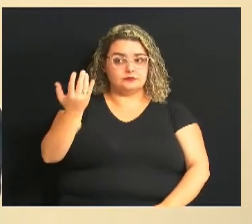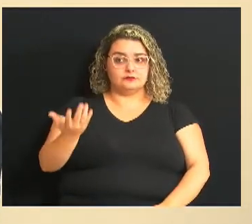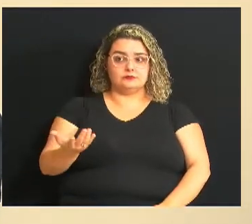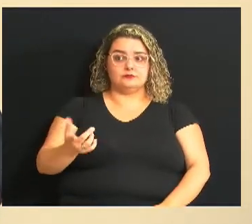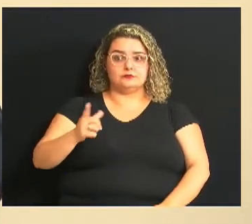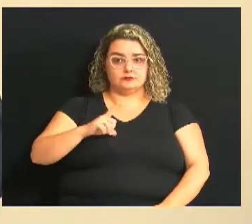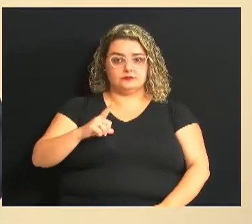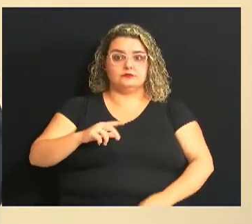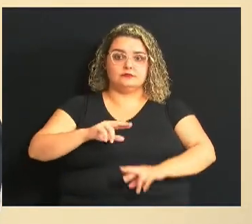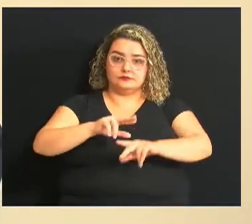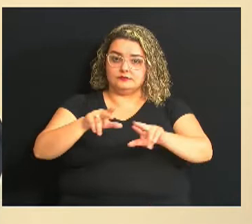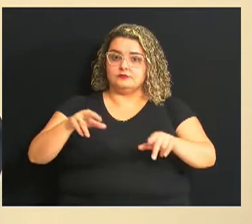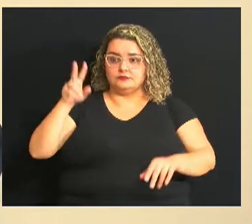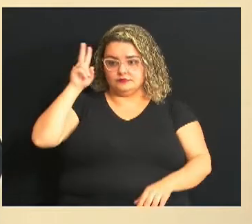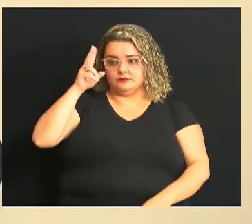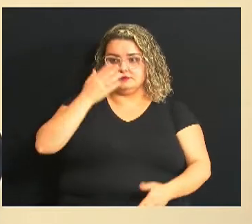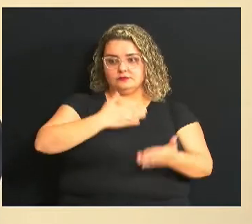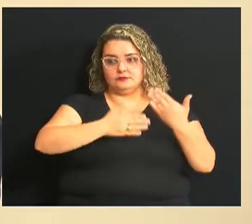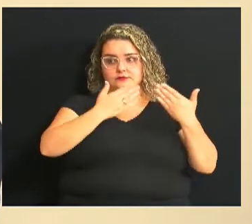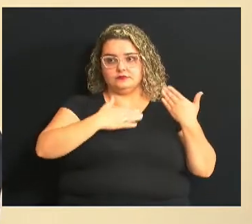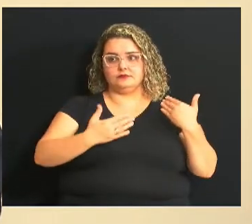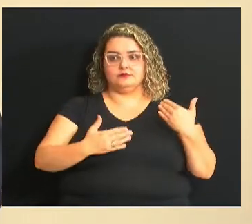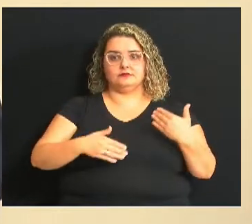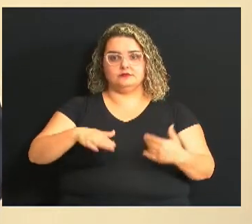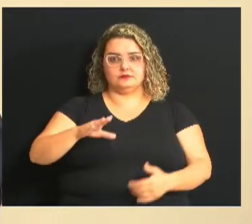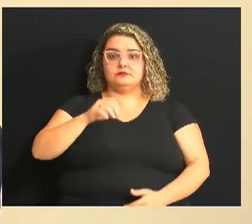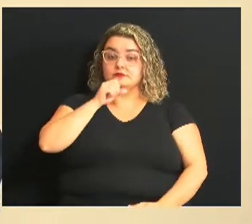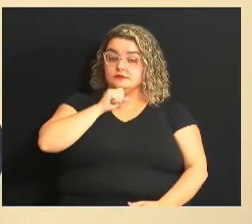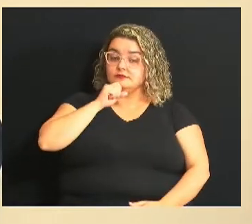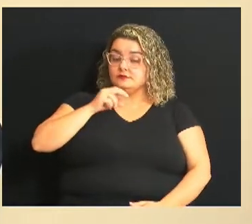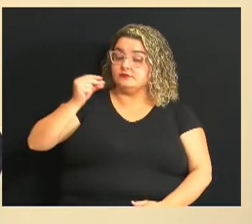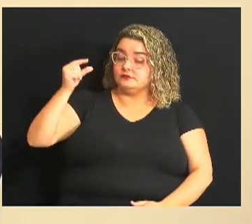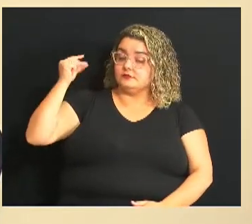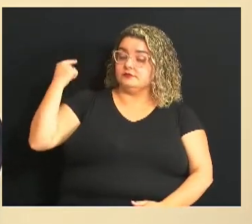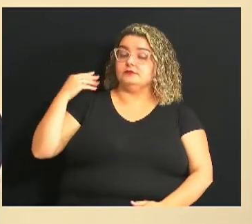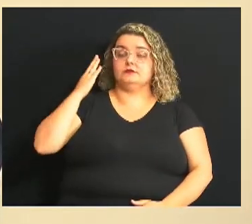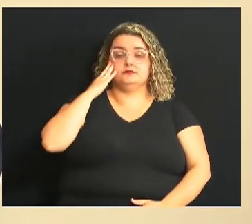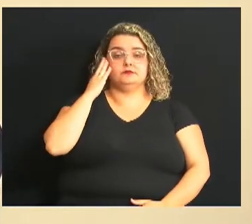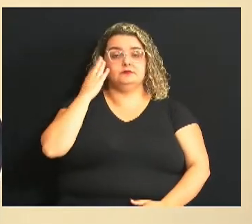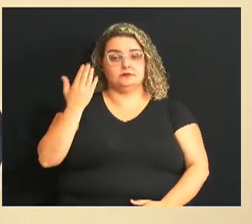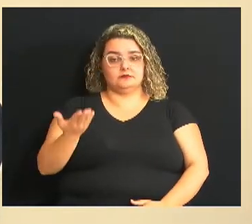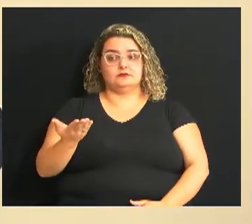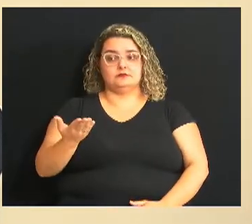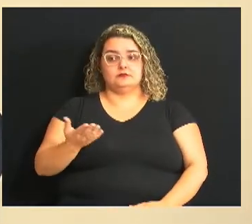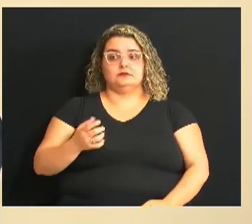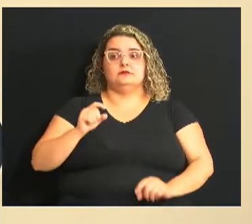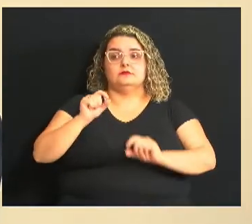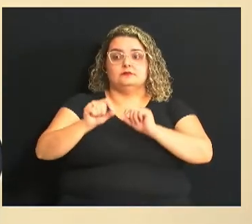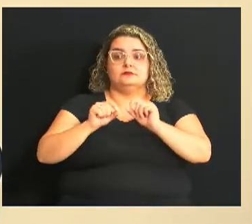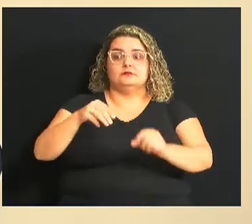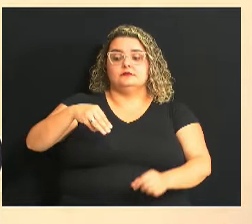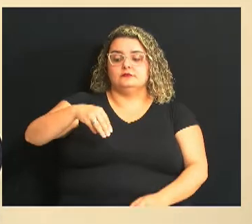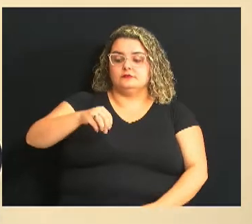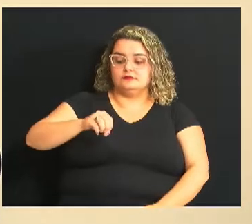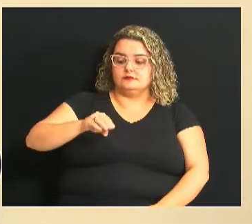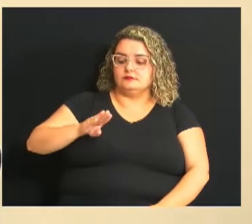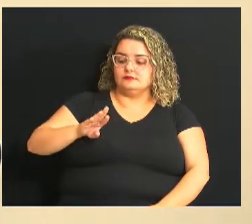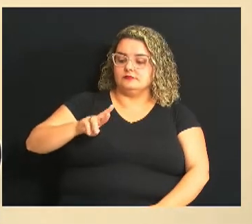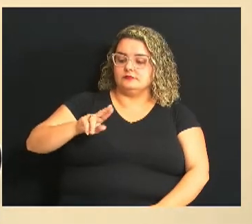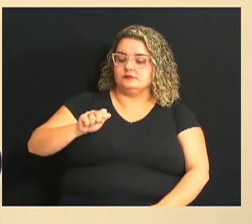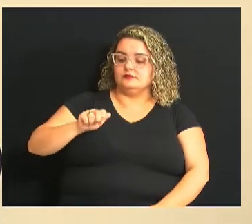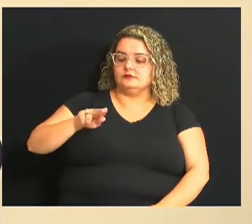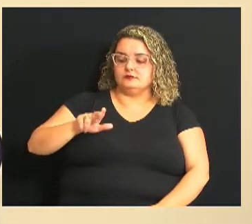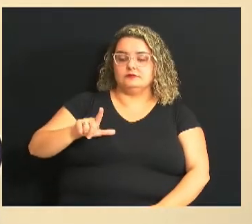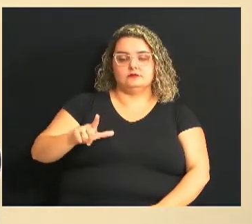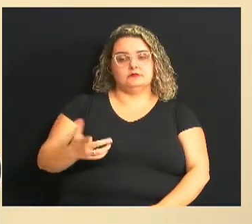tenho muitas histórias na época. Acho que os mais antigos aqui sabem muito bem o que era o Mobral, professor. Eu fiz